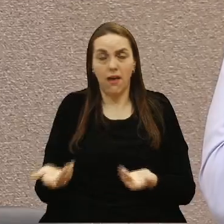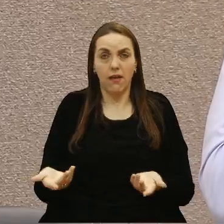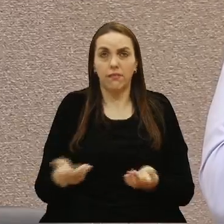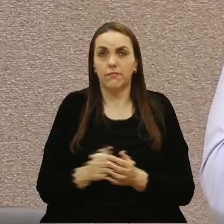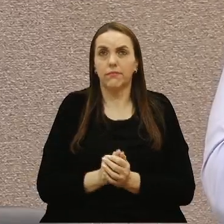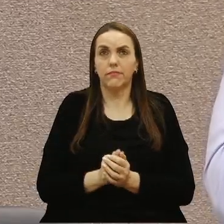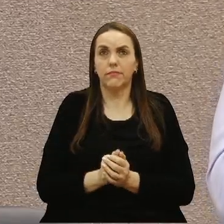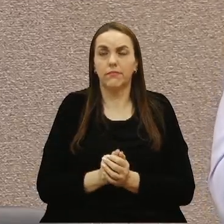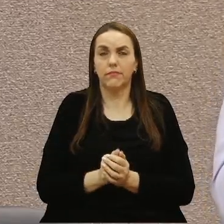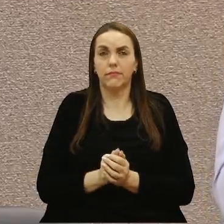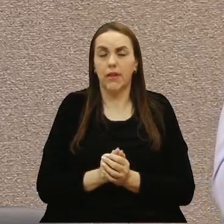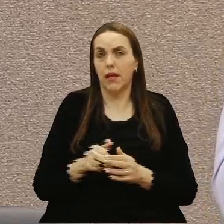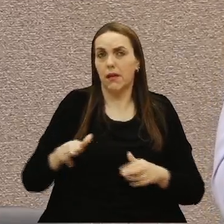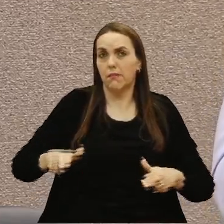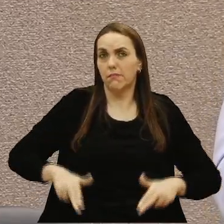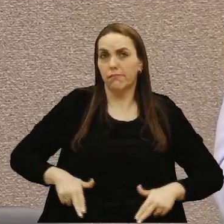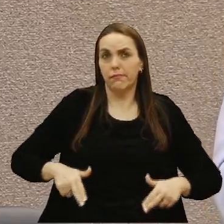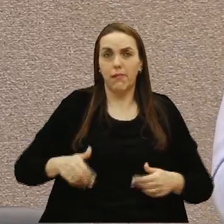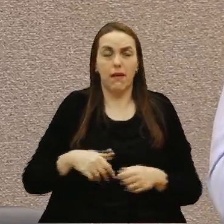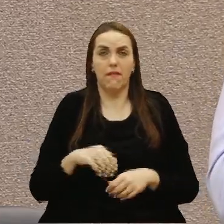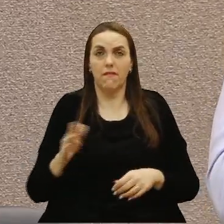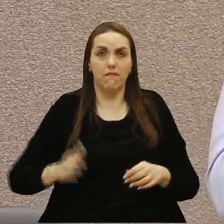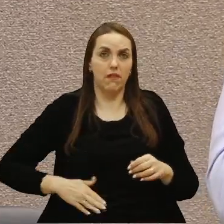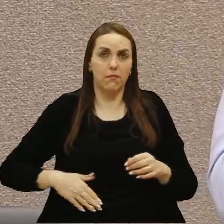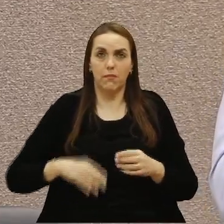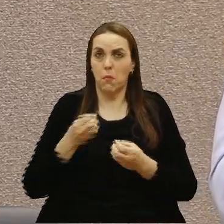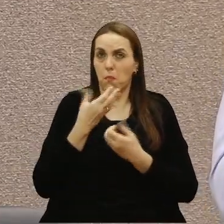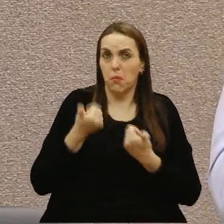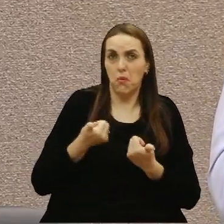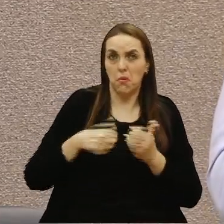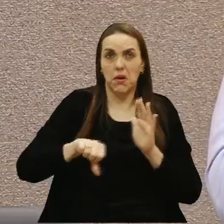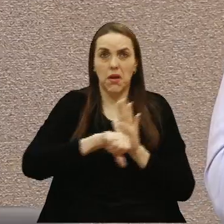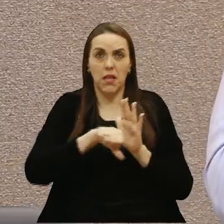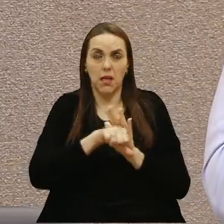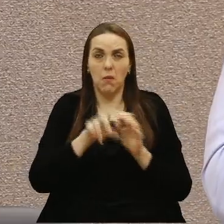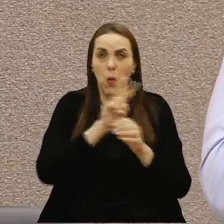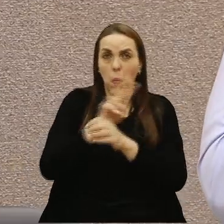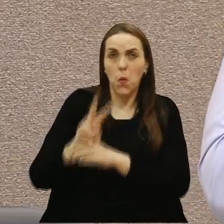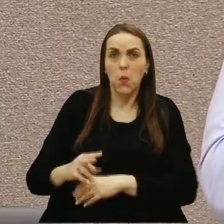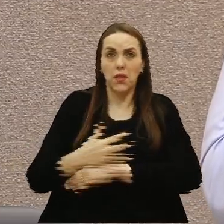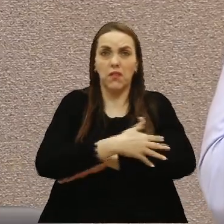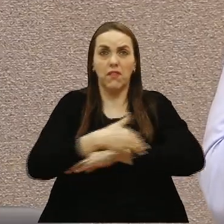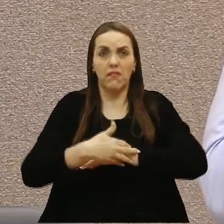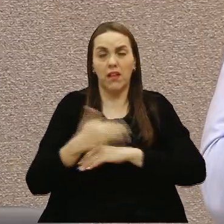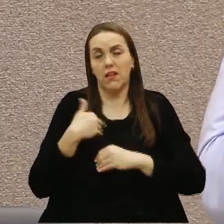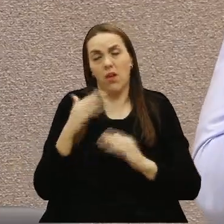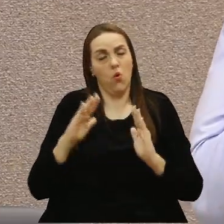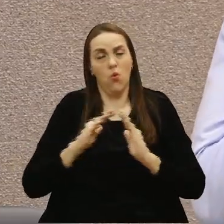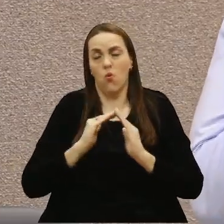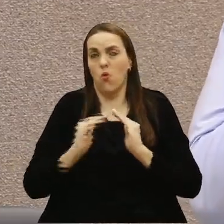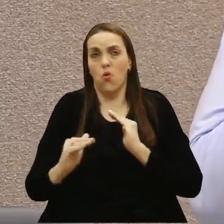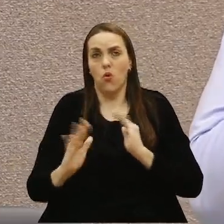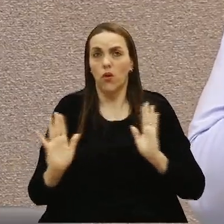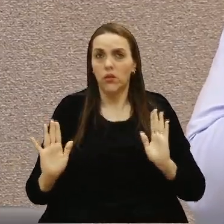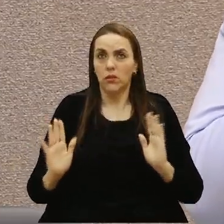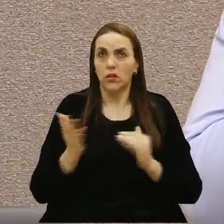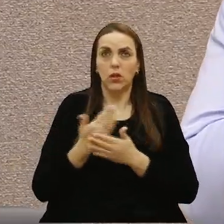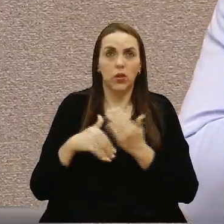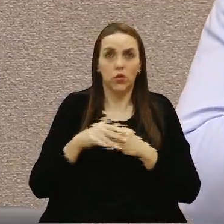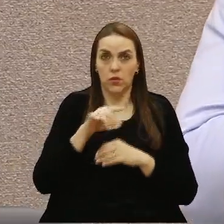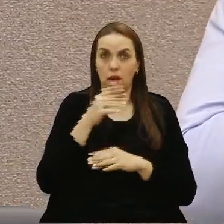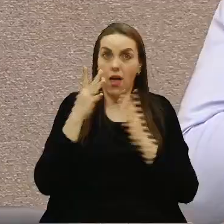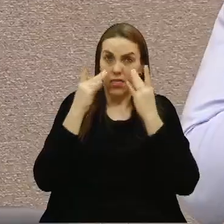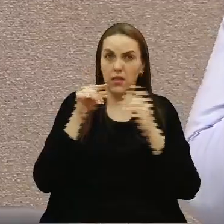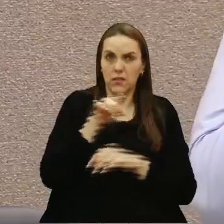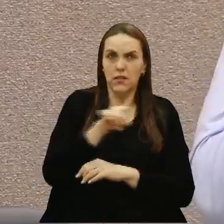também que bandido é bom na favela, que ele cuida da comunidade. E eu não concordo com isso. Então, nem tudo que é veiculado... Atenção você que